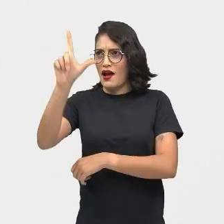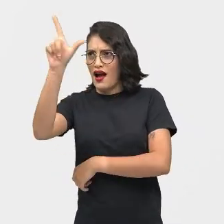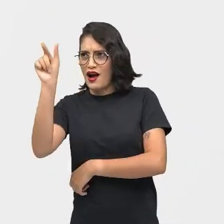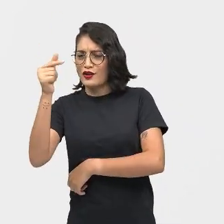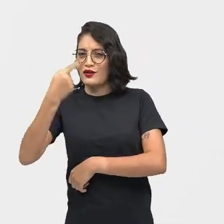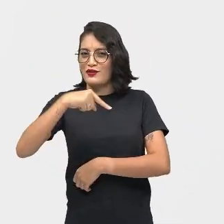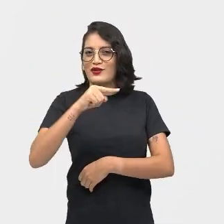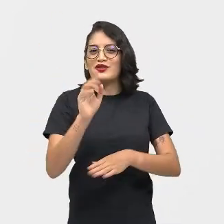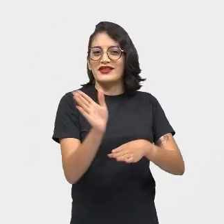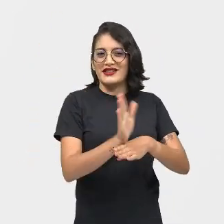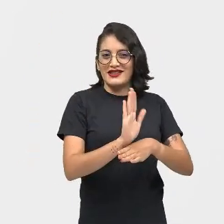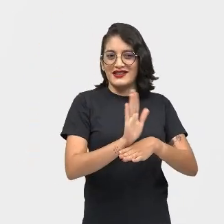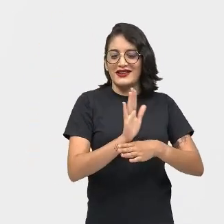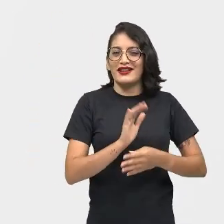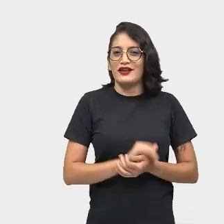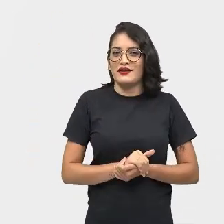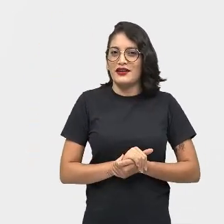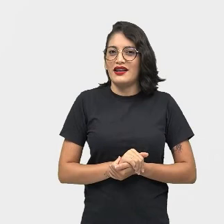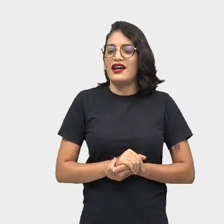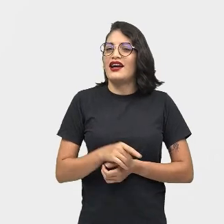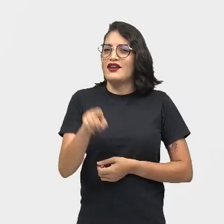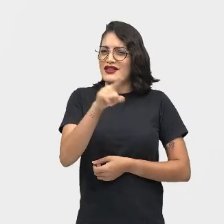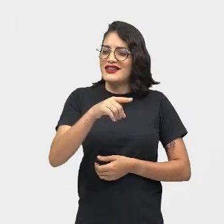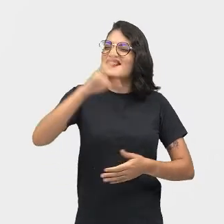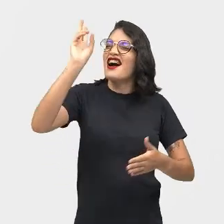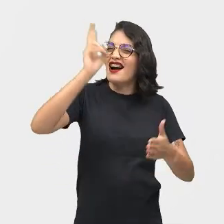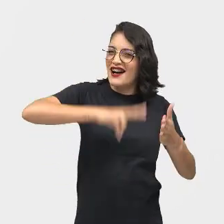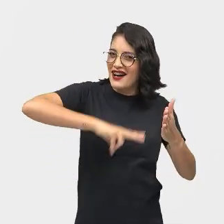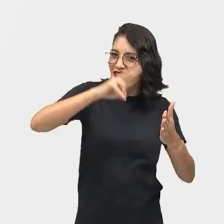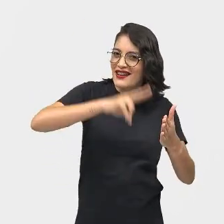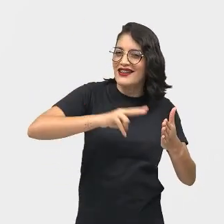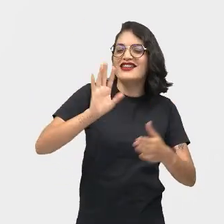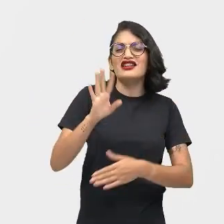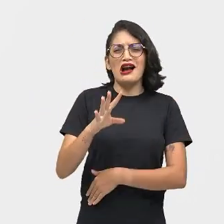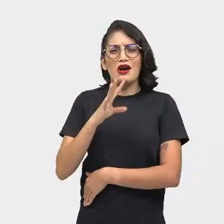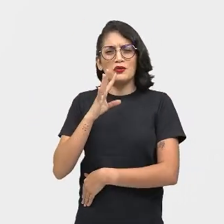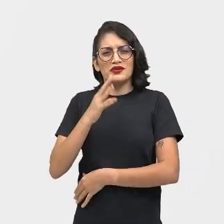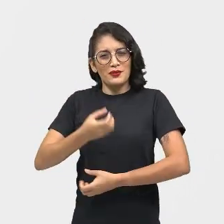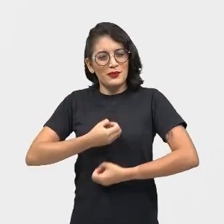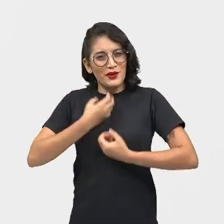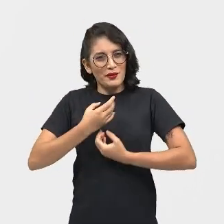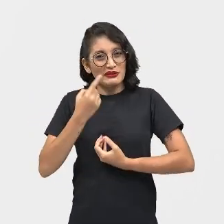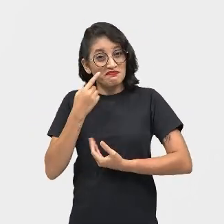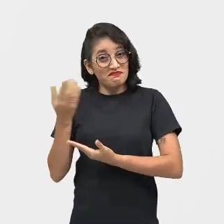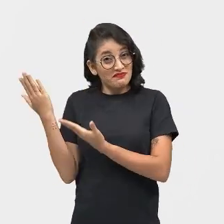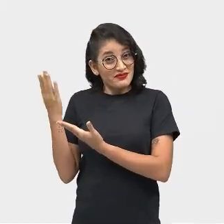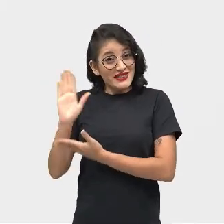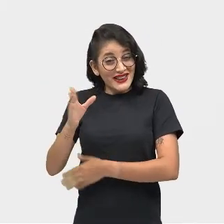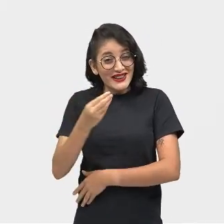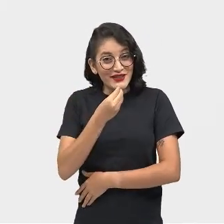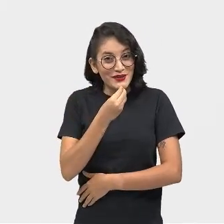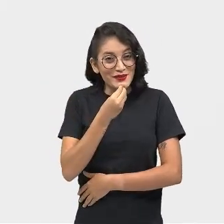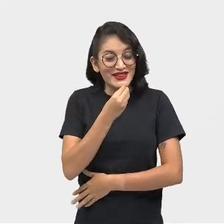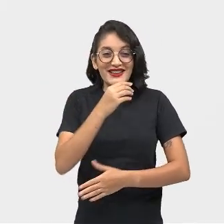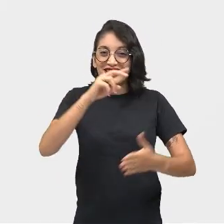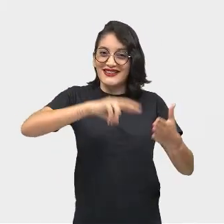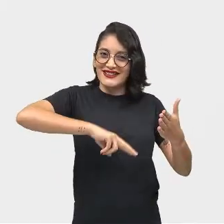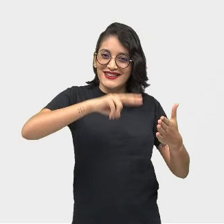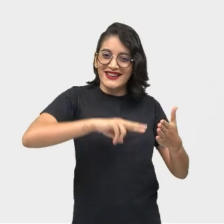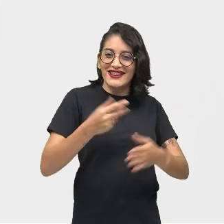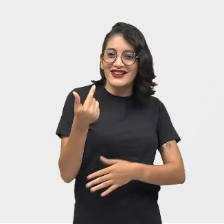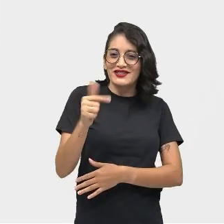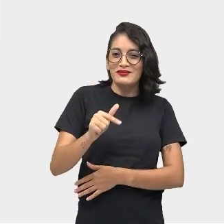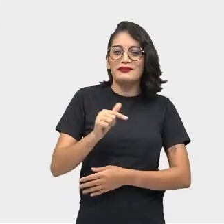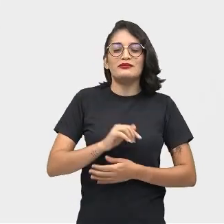cinema. Você deve ter lido com certeza. Você já conhecia o poema? Já teve a oportunidade de ler em algum